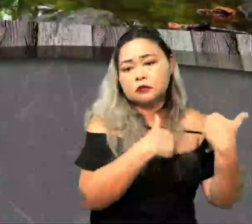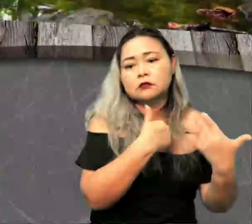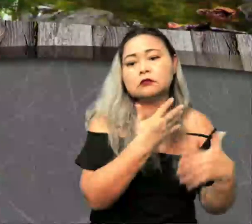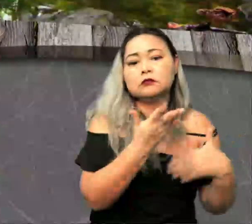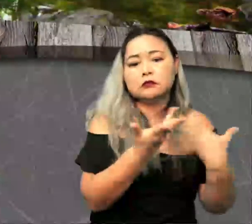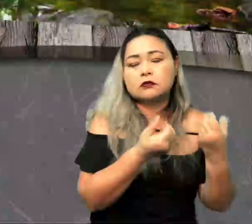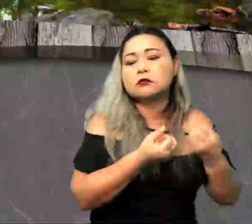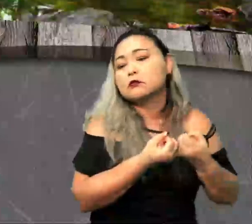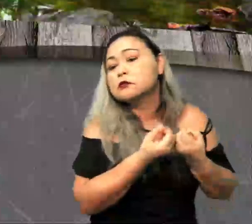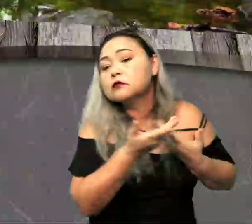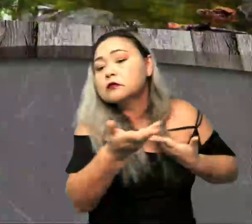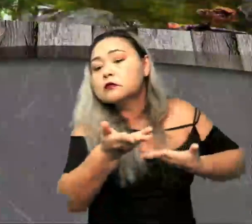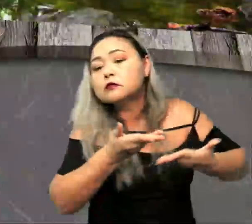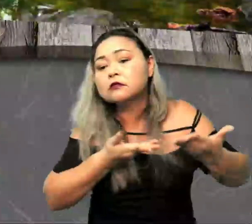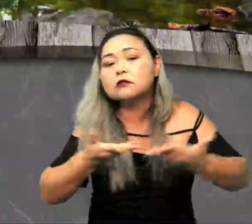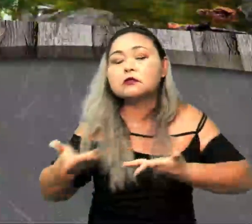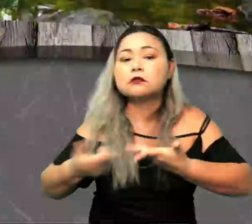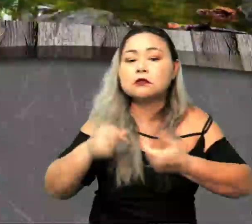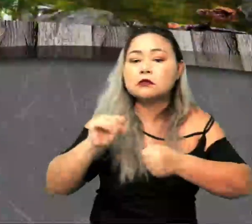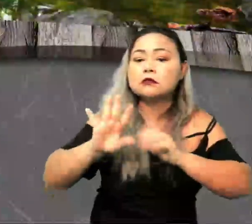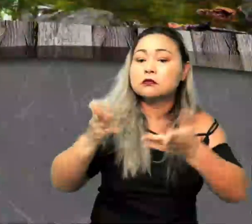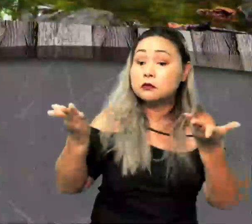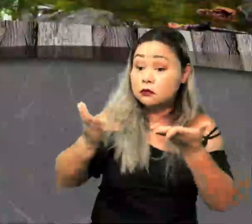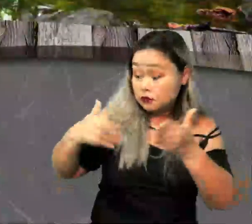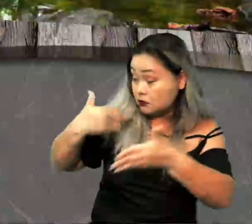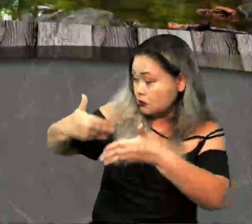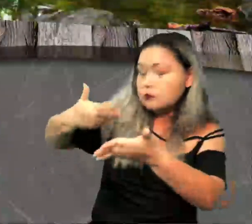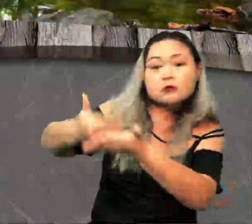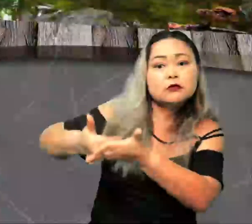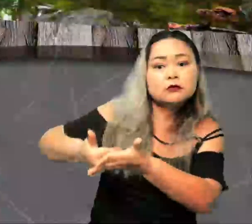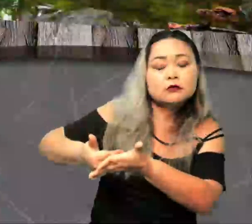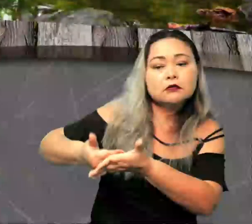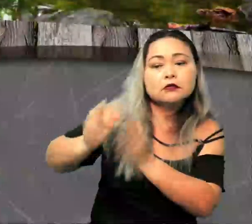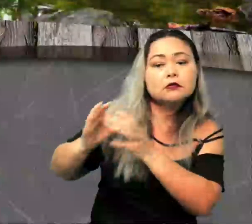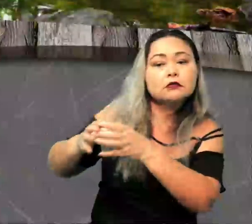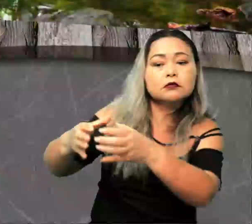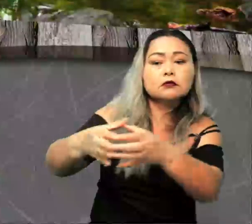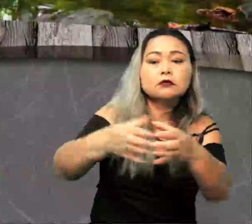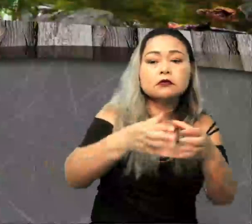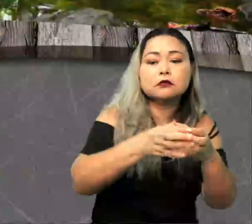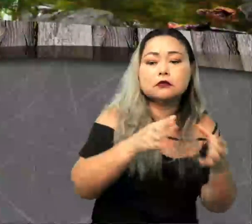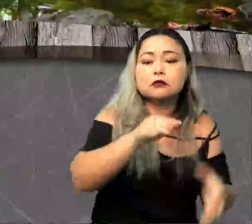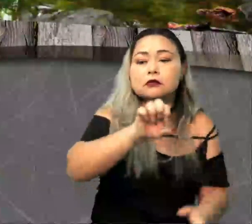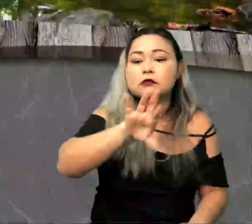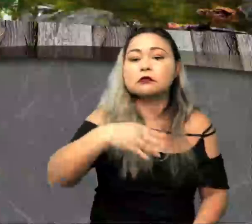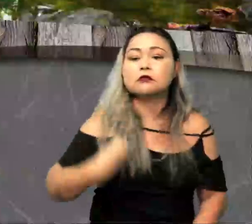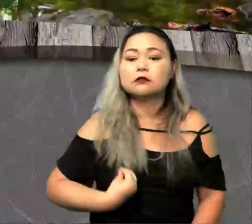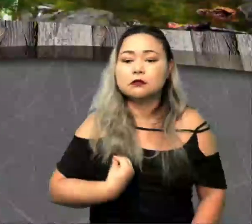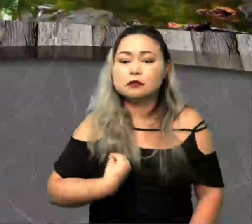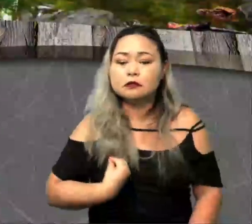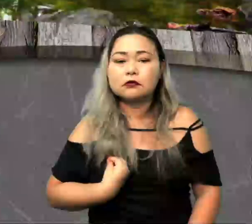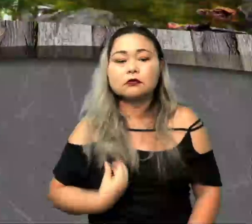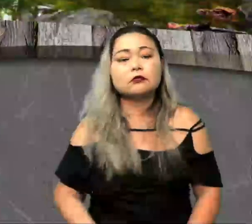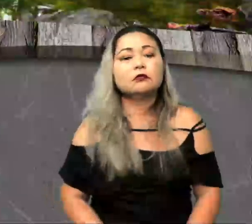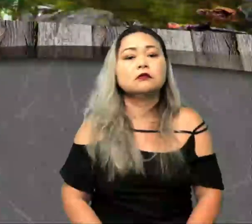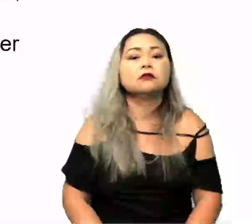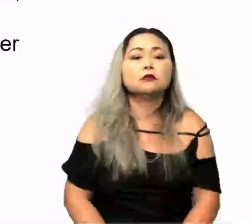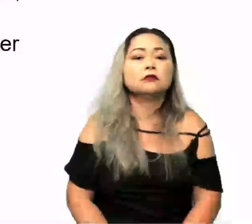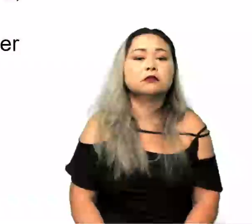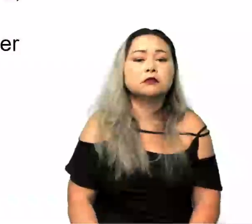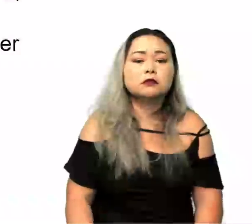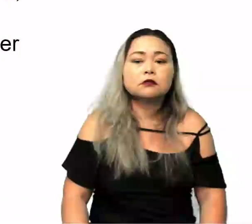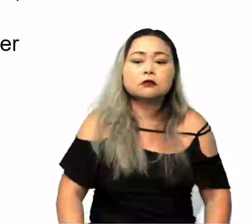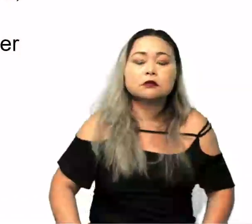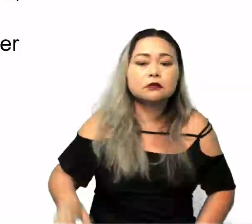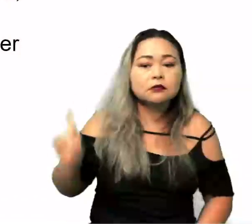obviamente, compartilhados até chegar à construção do que nós temos aí dos grupos de seres vivos, tá bom? Vamos dar uma olhada